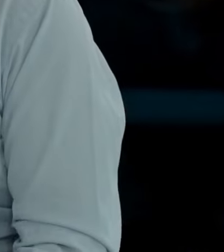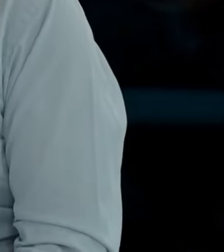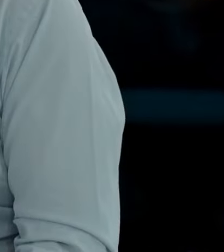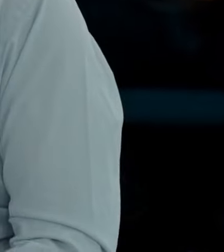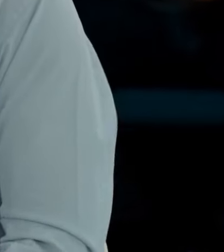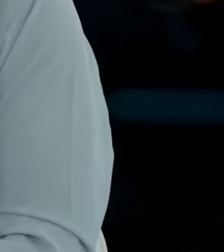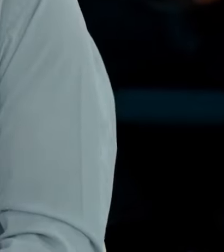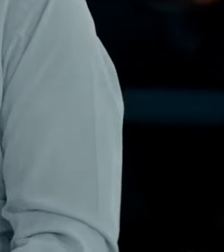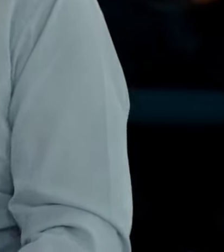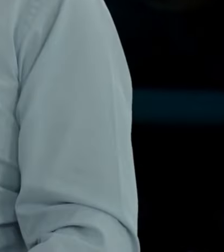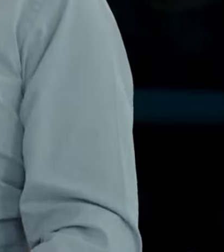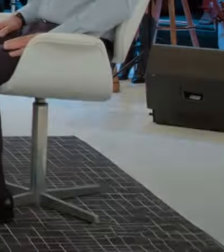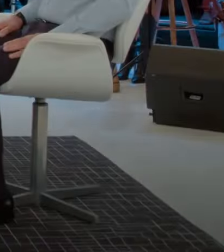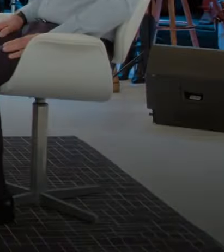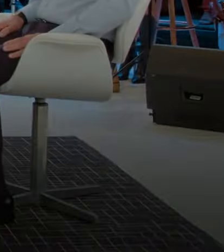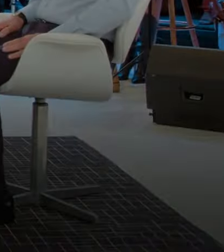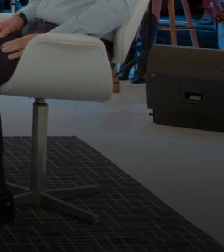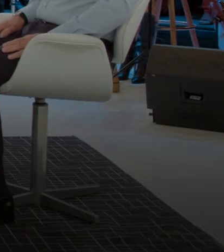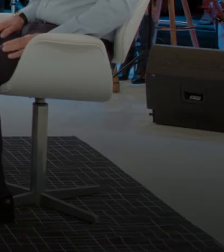contar